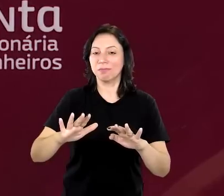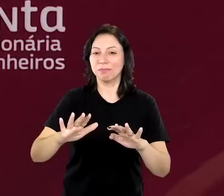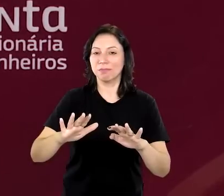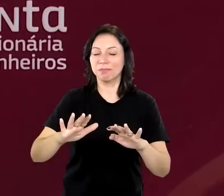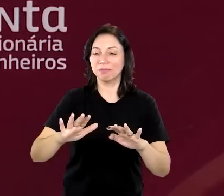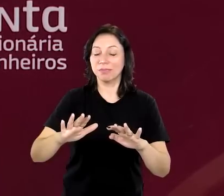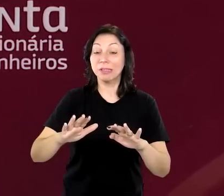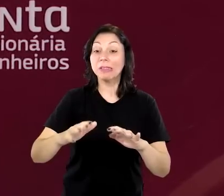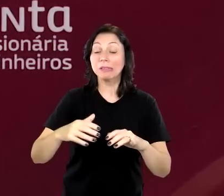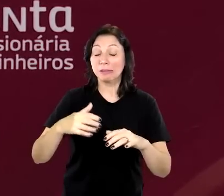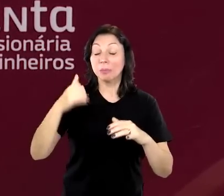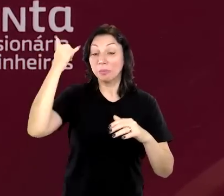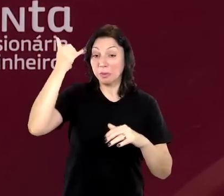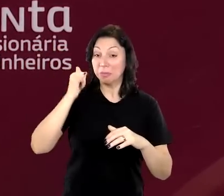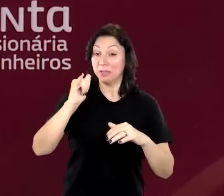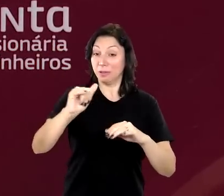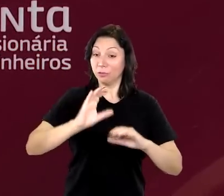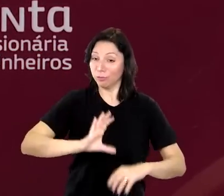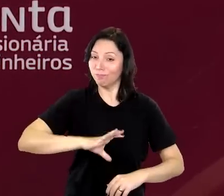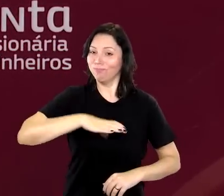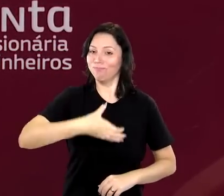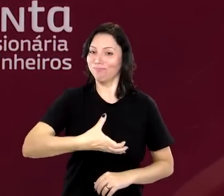de encorajamento.